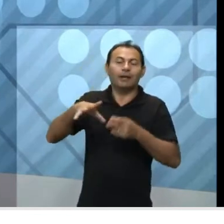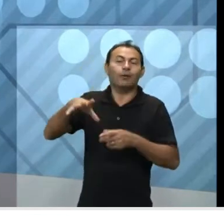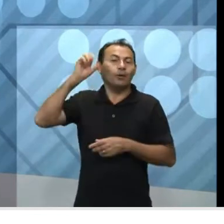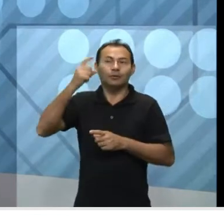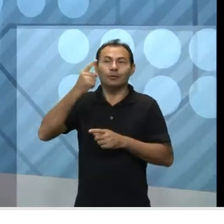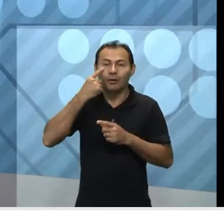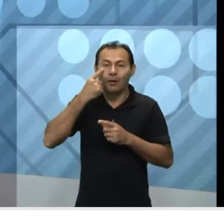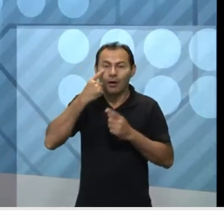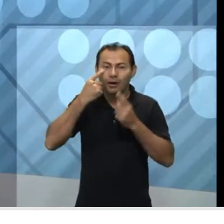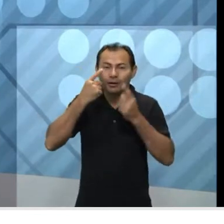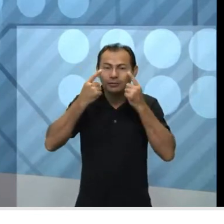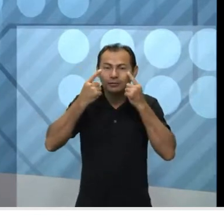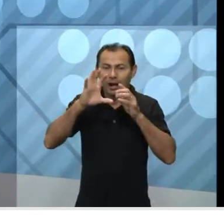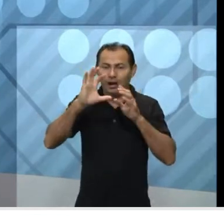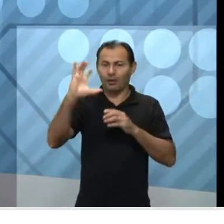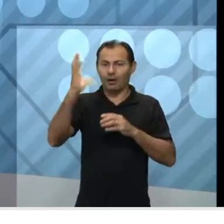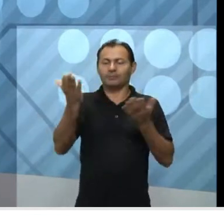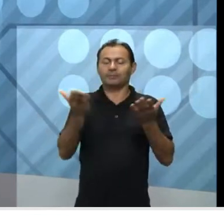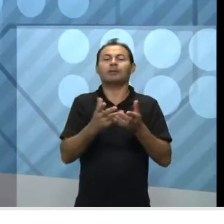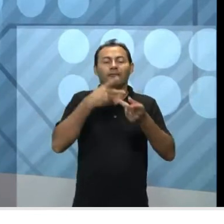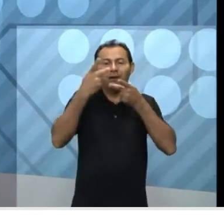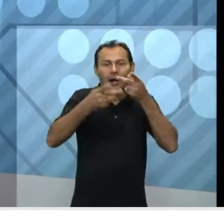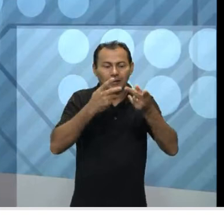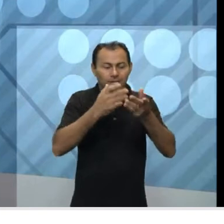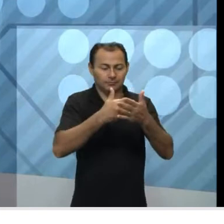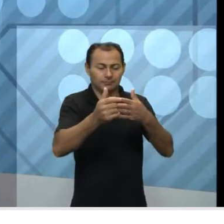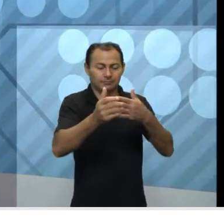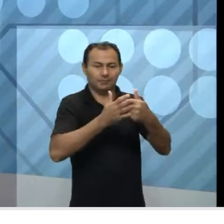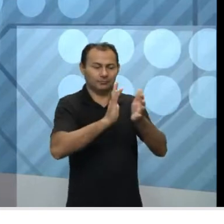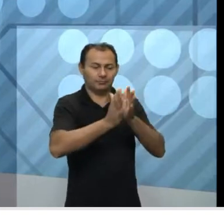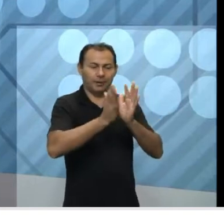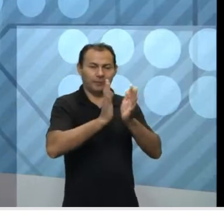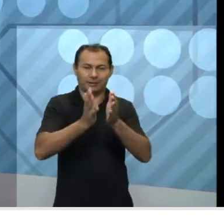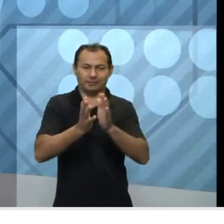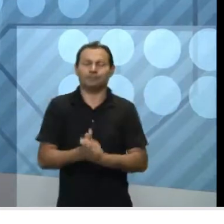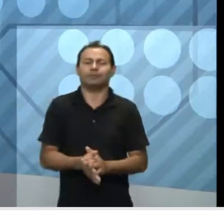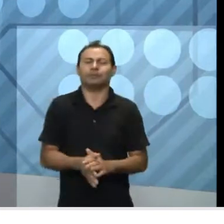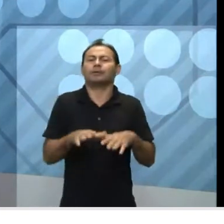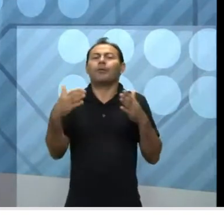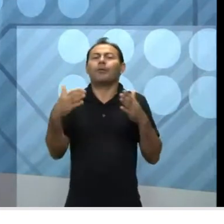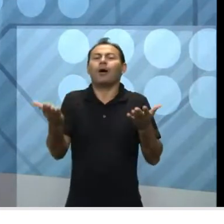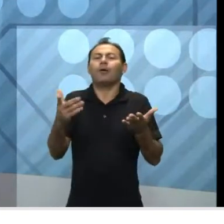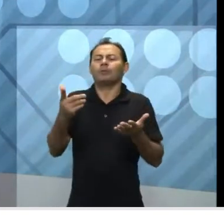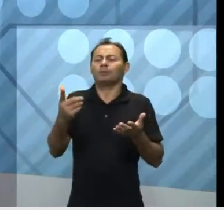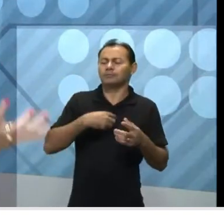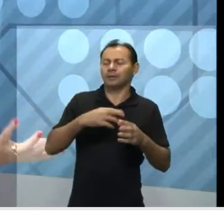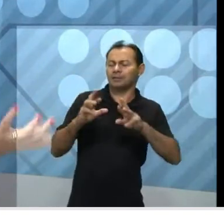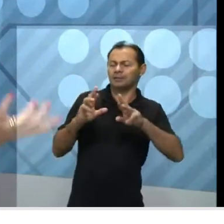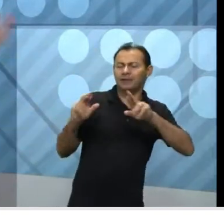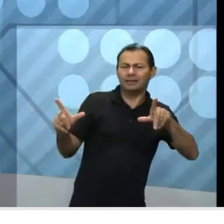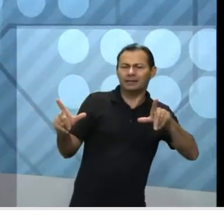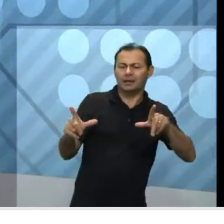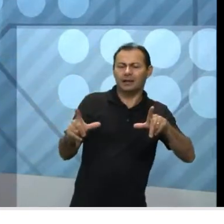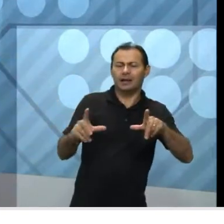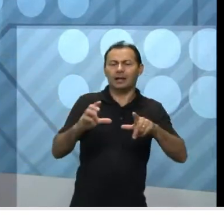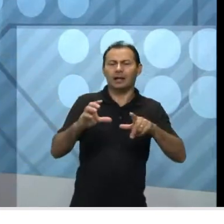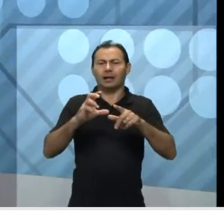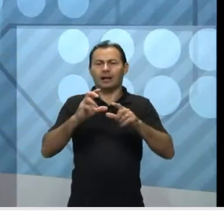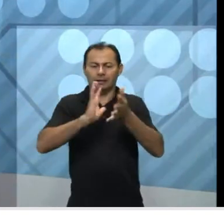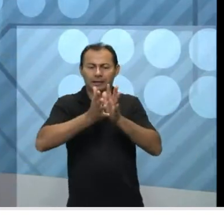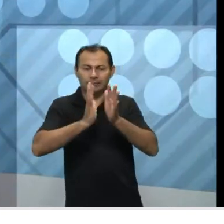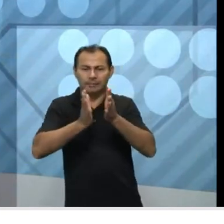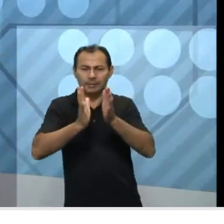e eles falam com as suas mãos. Então, qual que é a modalidade que diferencia Libras da língua oral? É isso.